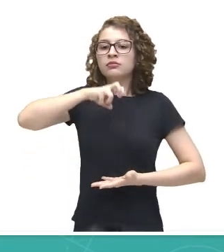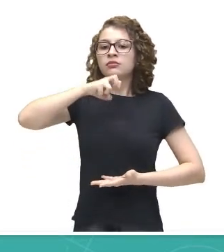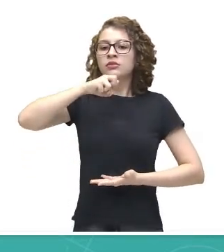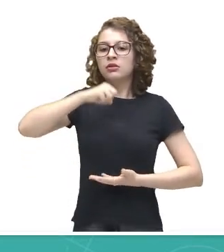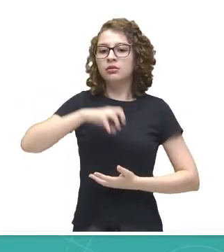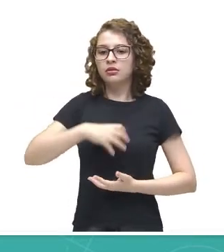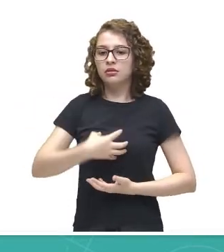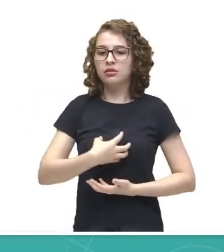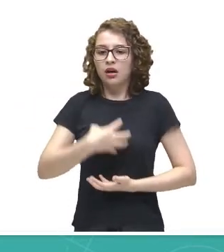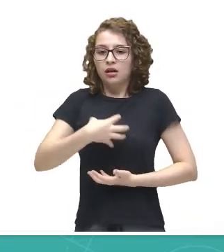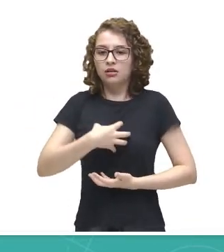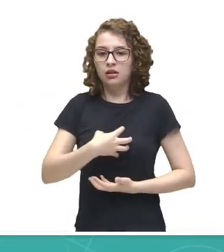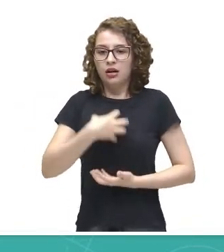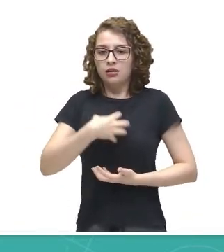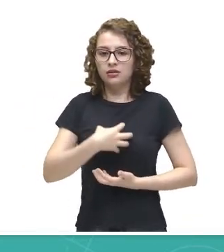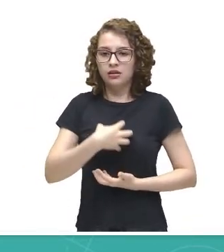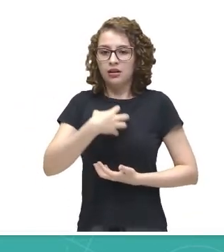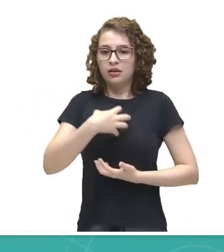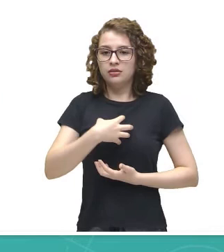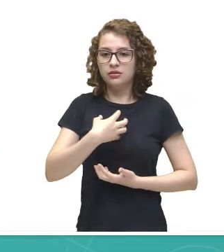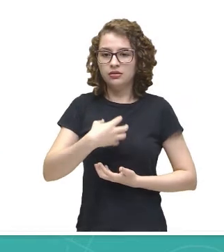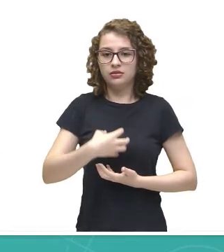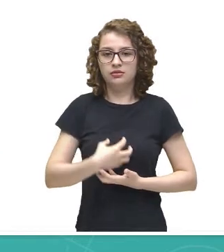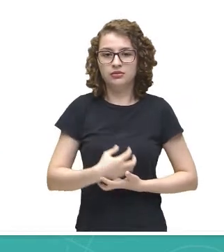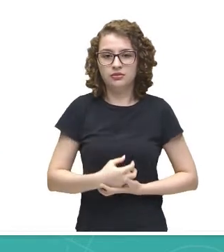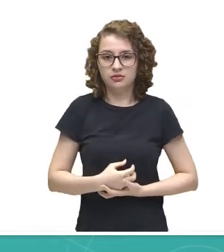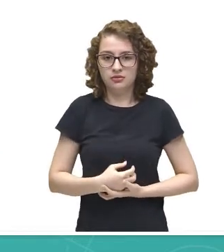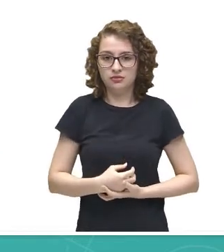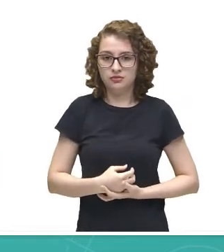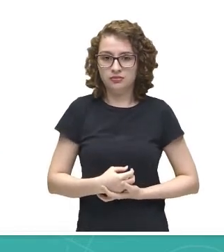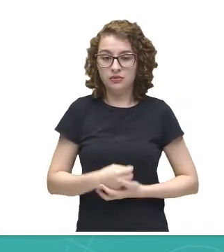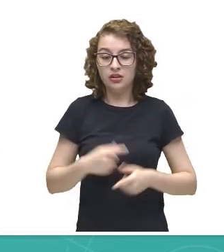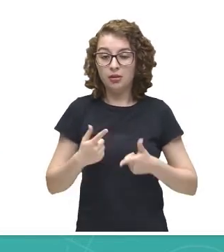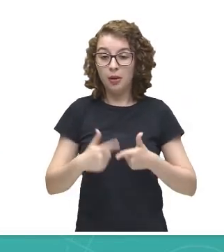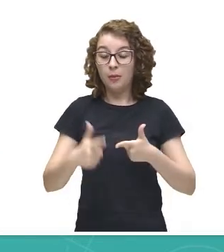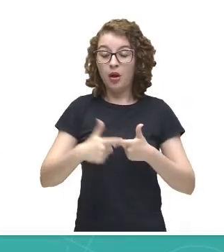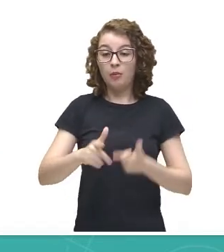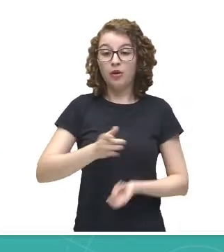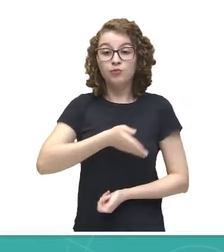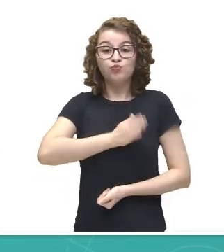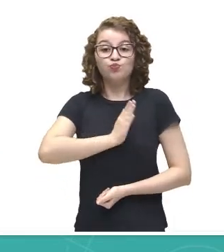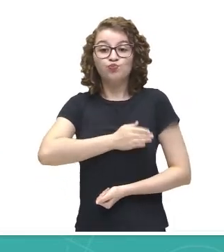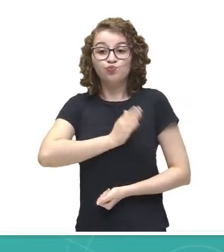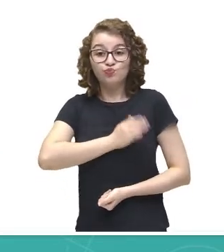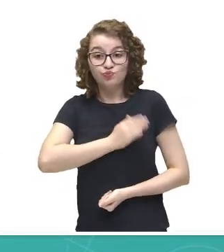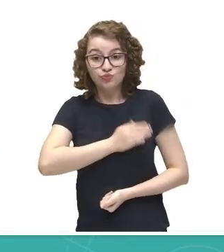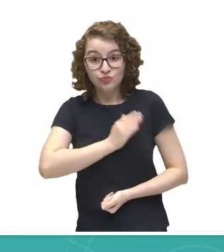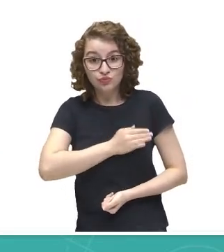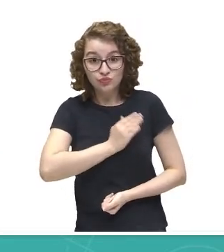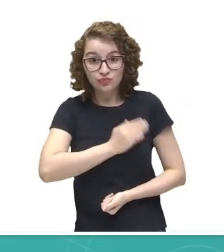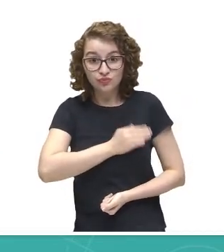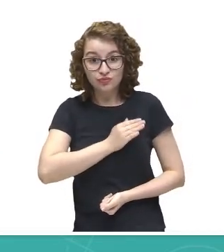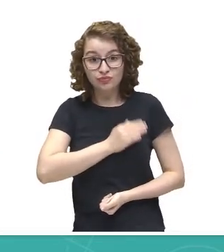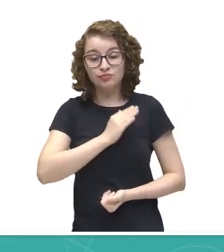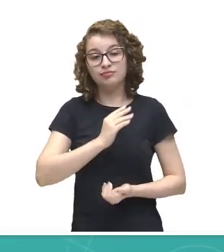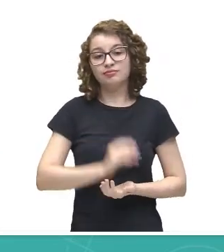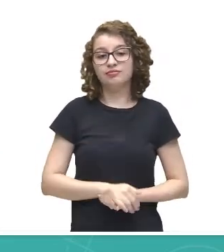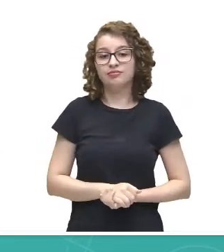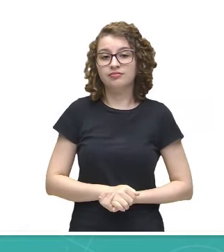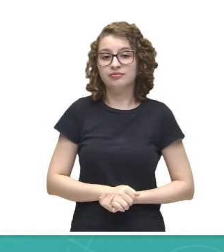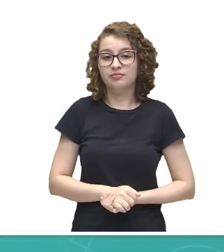asma, bronquite e tudo mais. E nós também temos aí as doenças cardíacas, que são aquelas que afetam o nosso